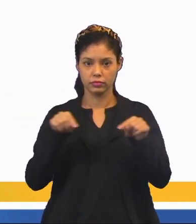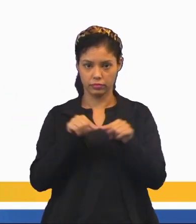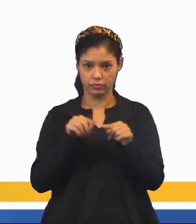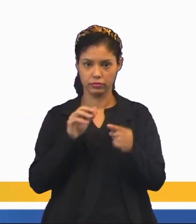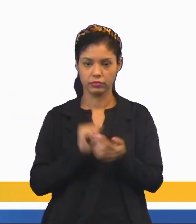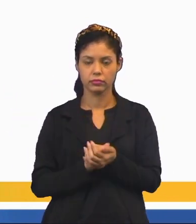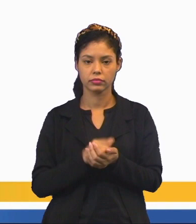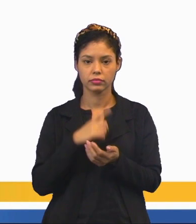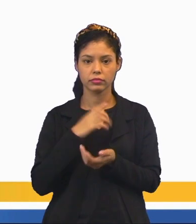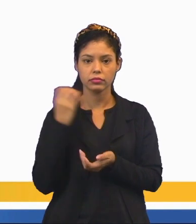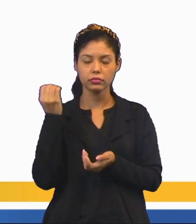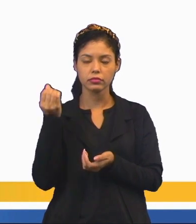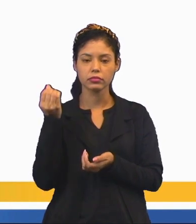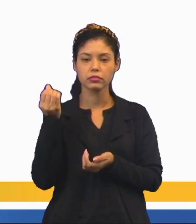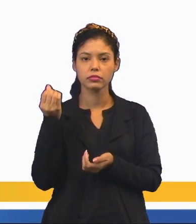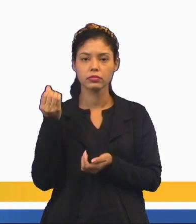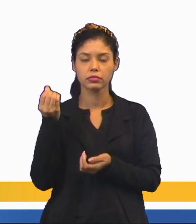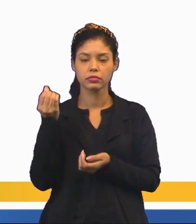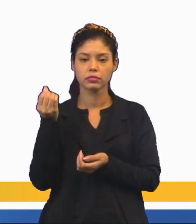no quadrado nós temos 6